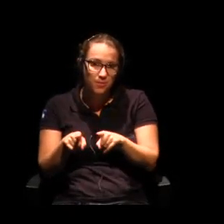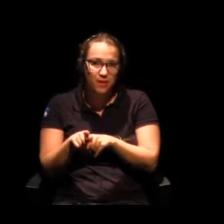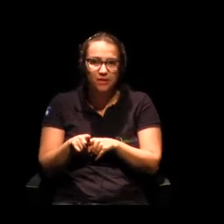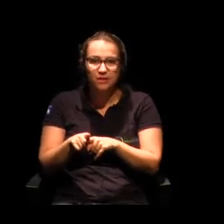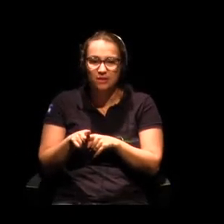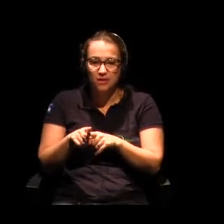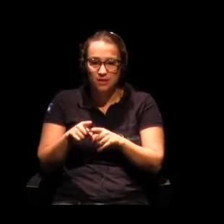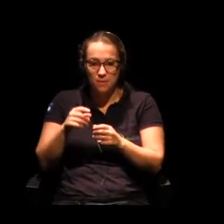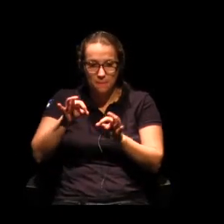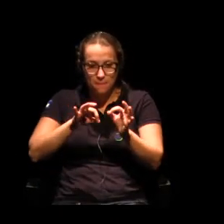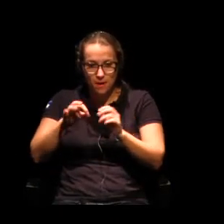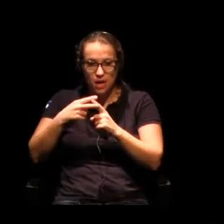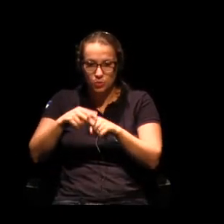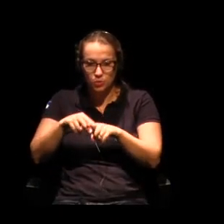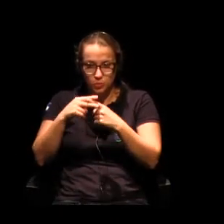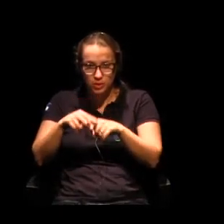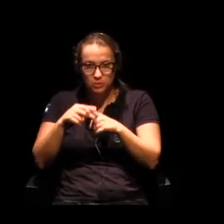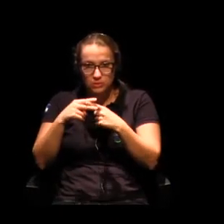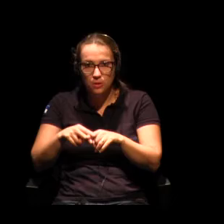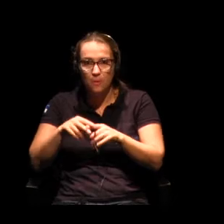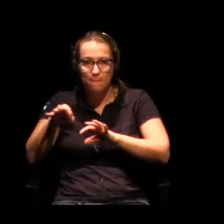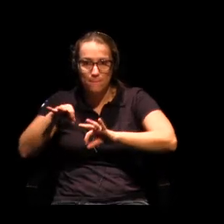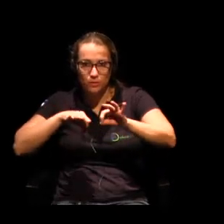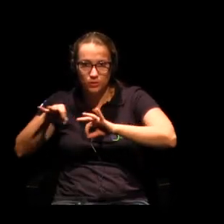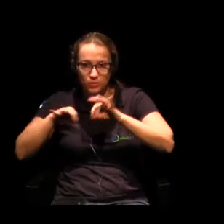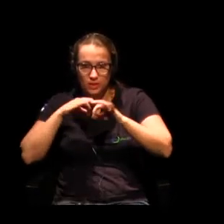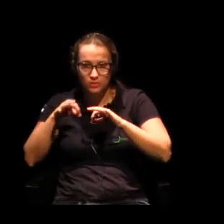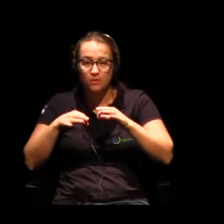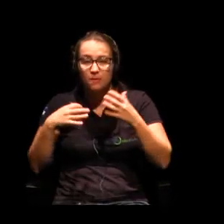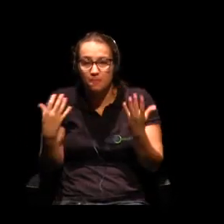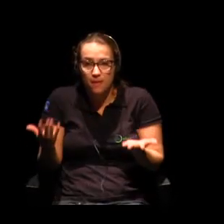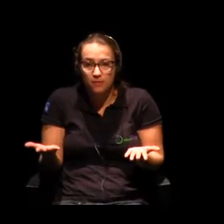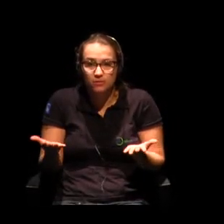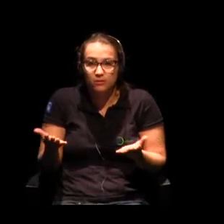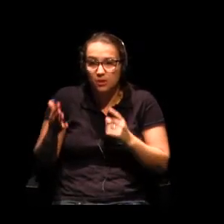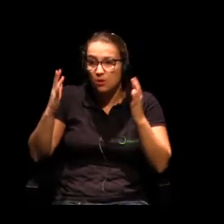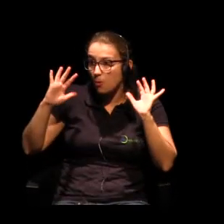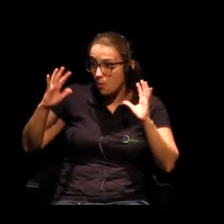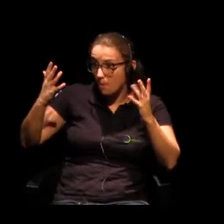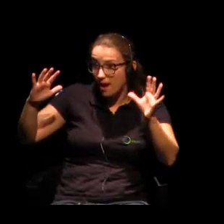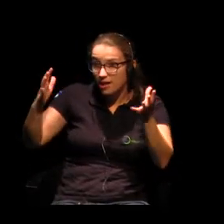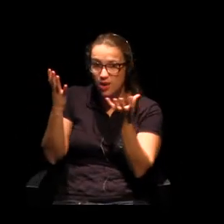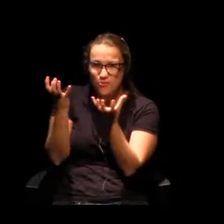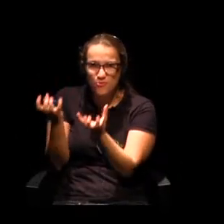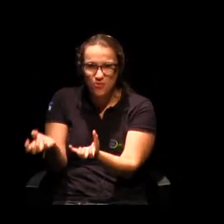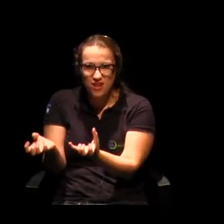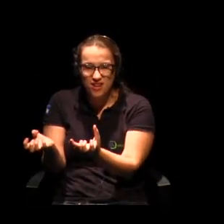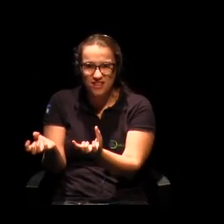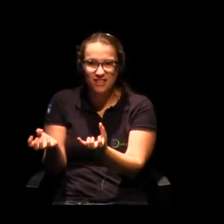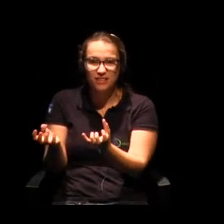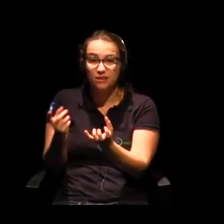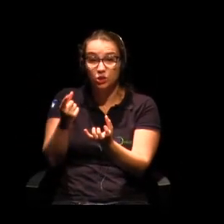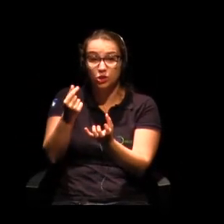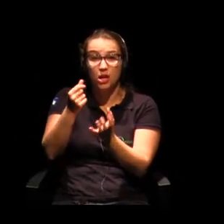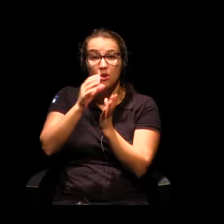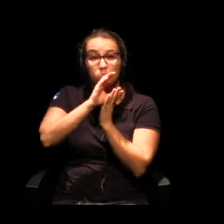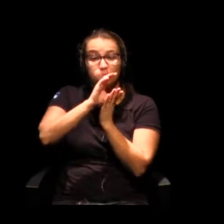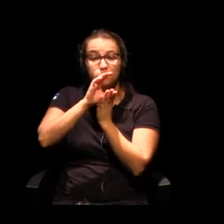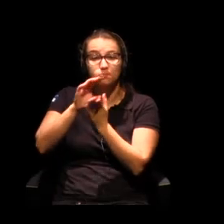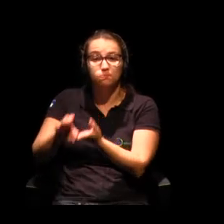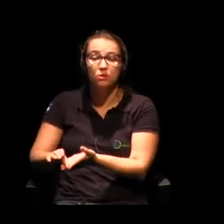facilitar a construção, e também manuais de manutenção para esses projetos. Então, para o Parque